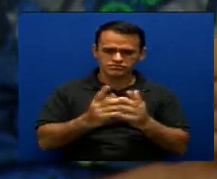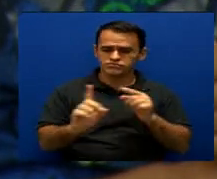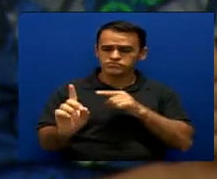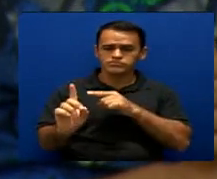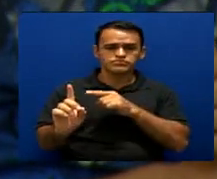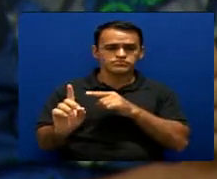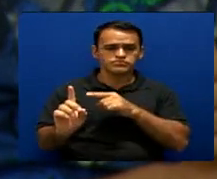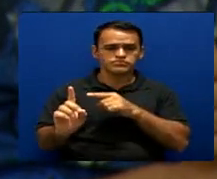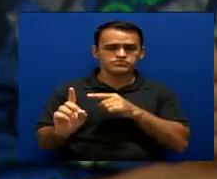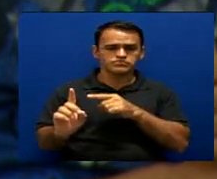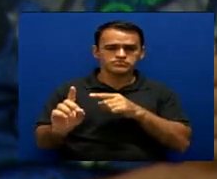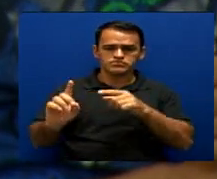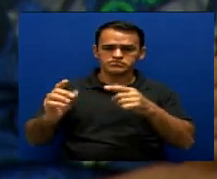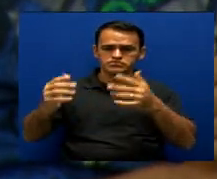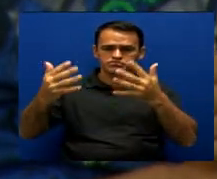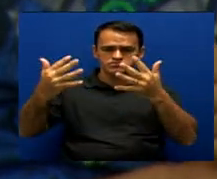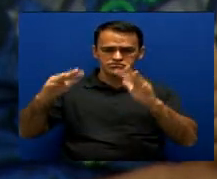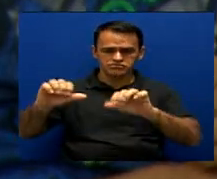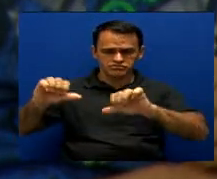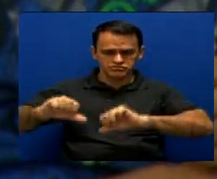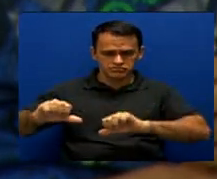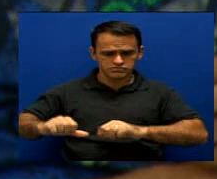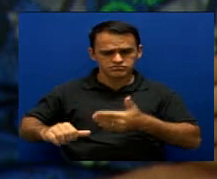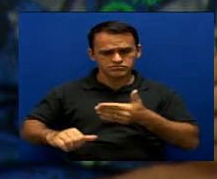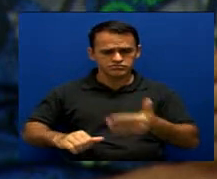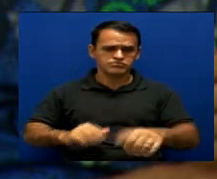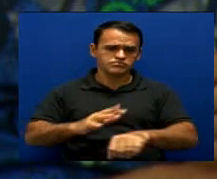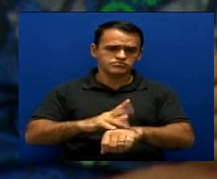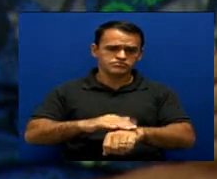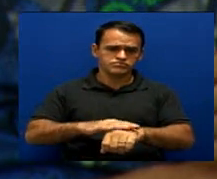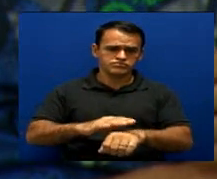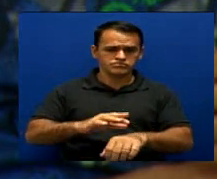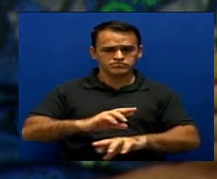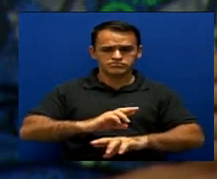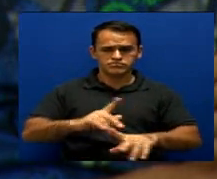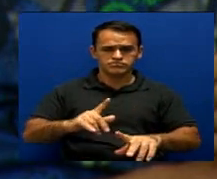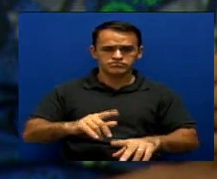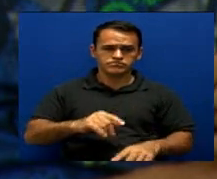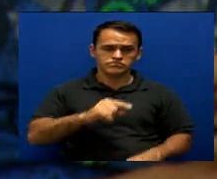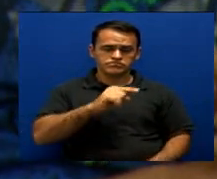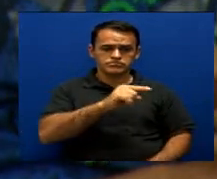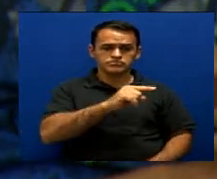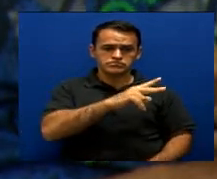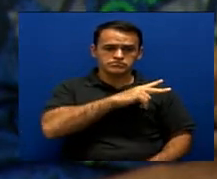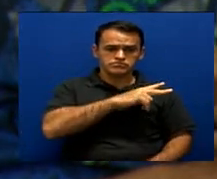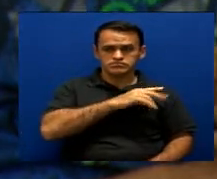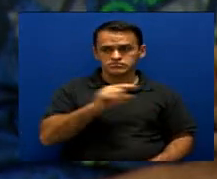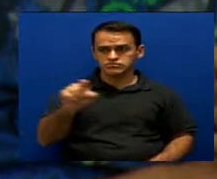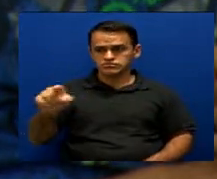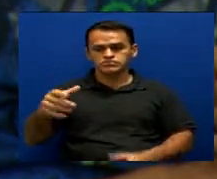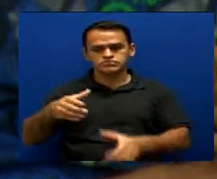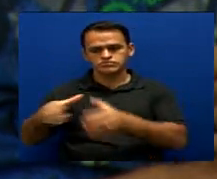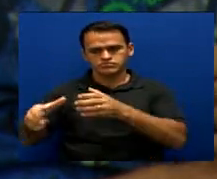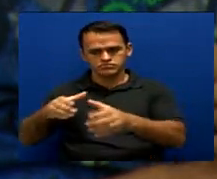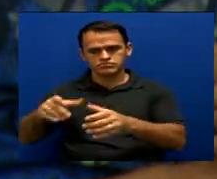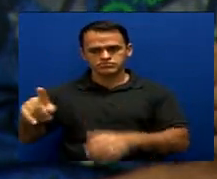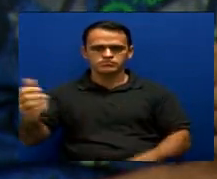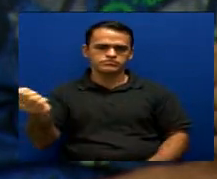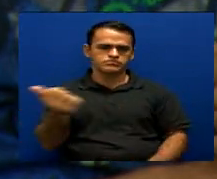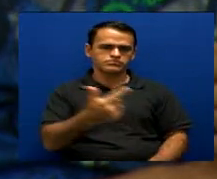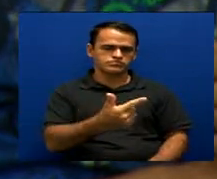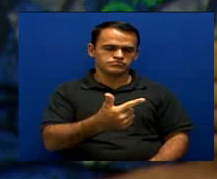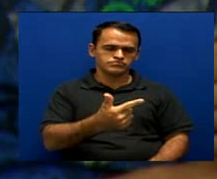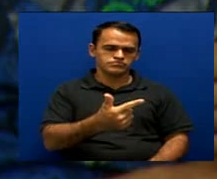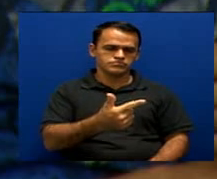precarizado na área da educação daquele que é concursado porque o precarizado ele tem um